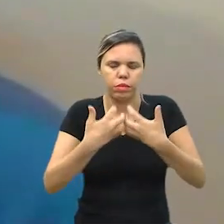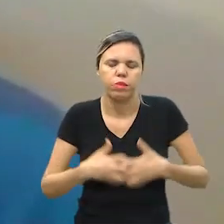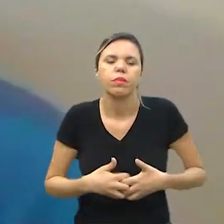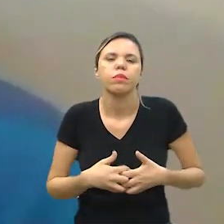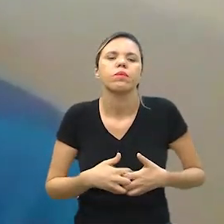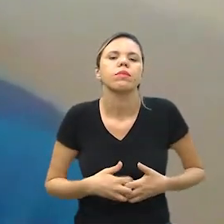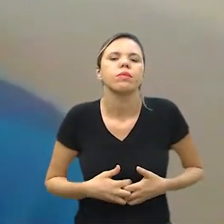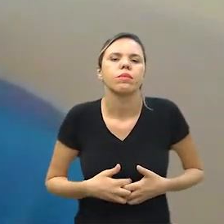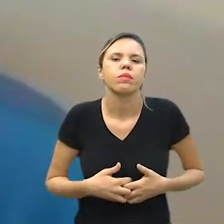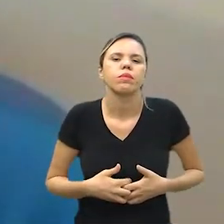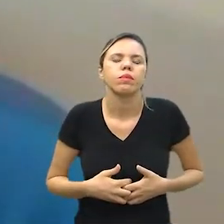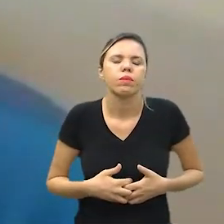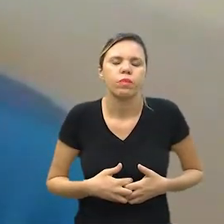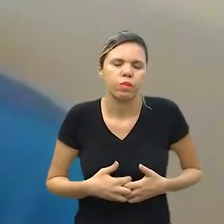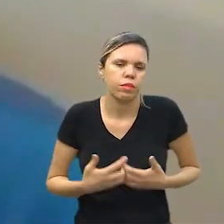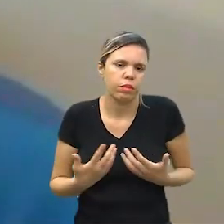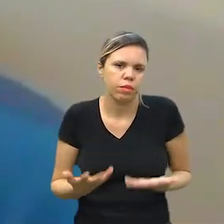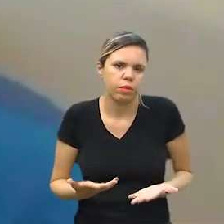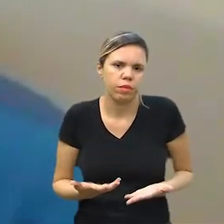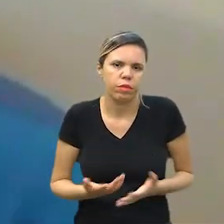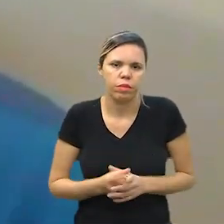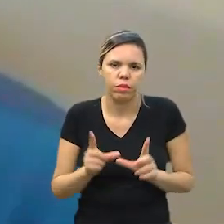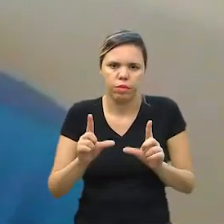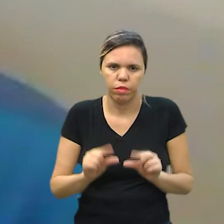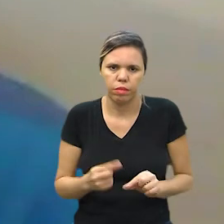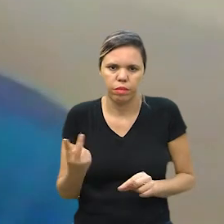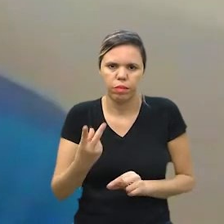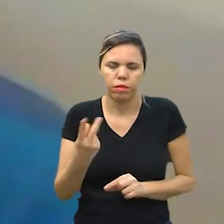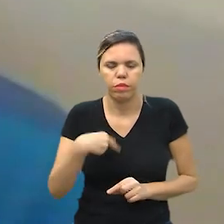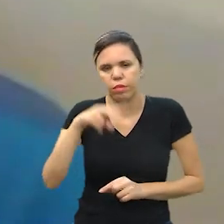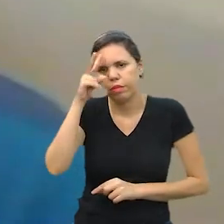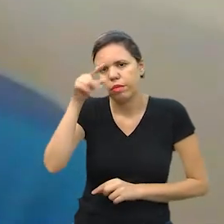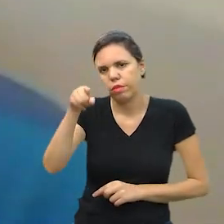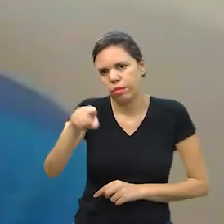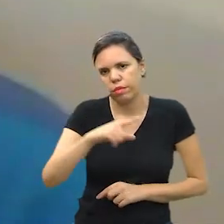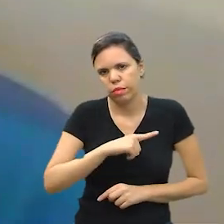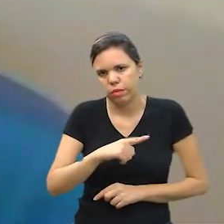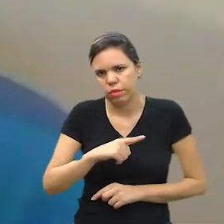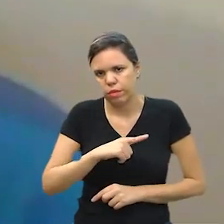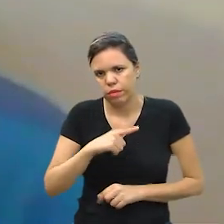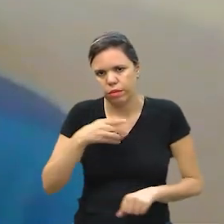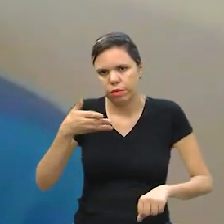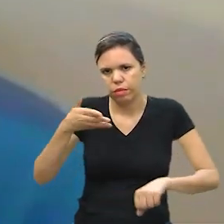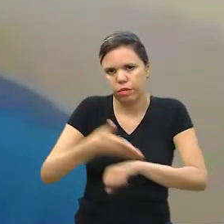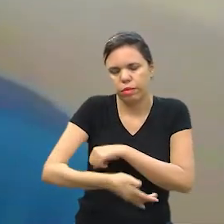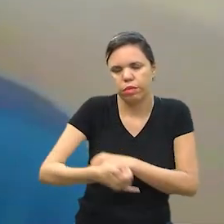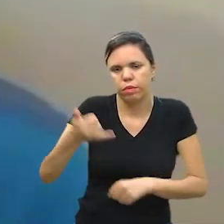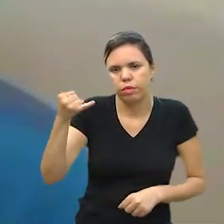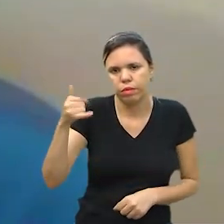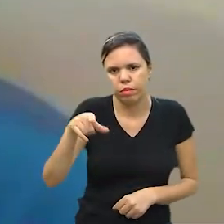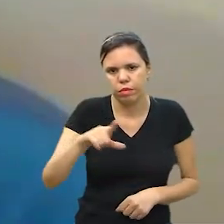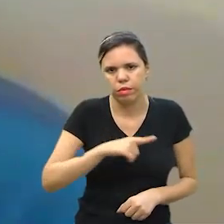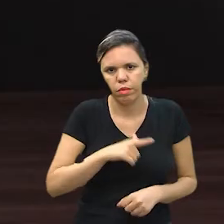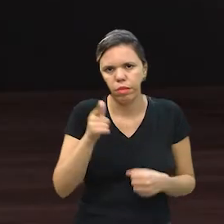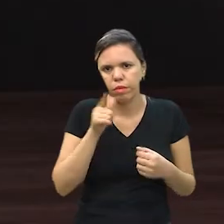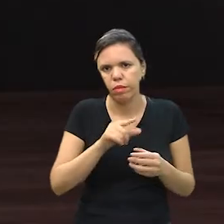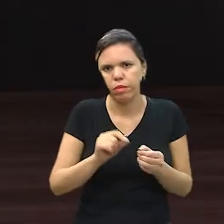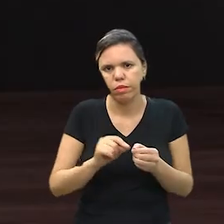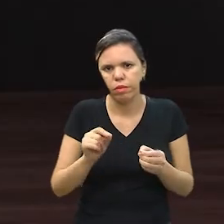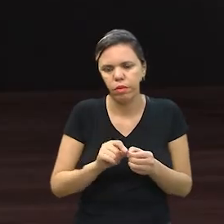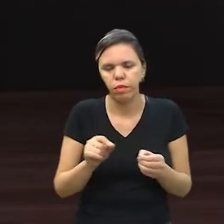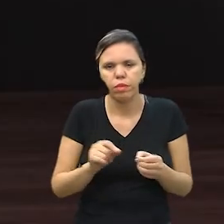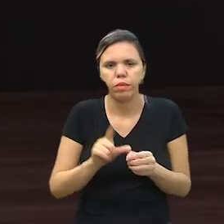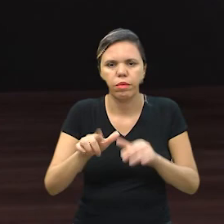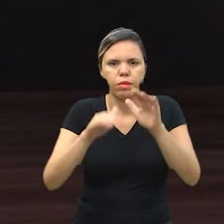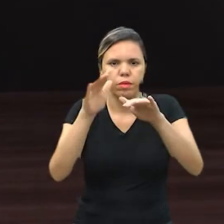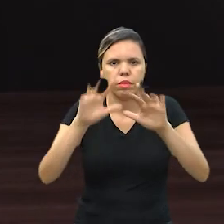que funciona e de uma maneira com baixo custo, né? Lembrando que, se você tem acesso a um celular, se você consegue fazer